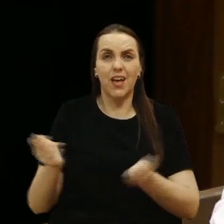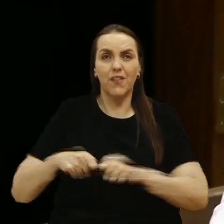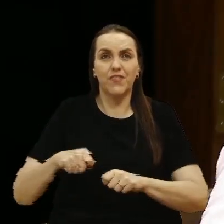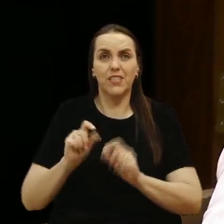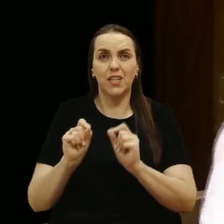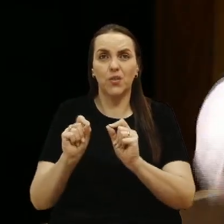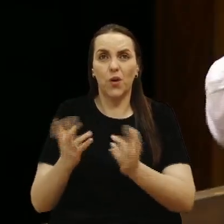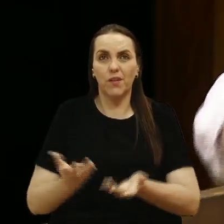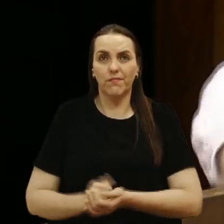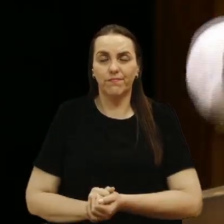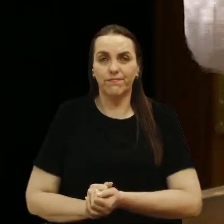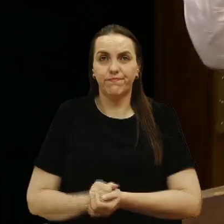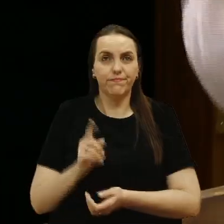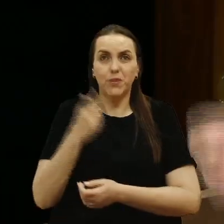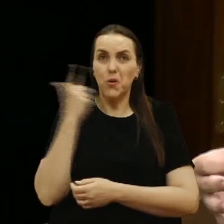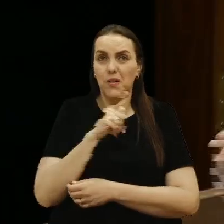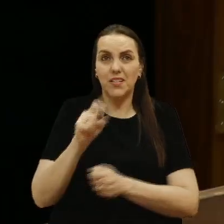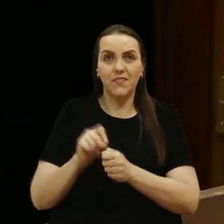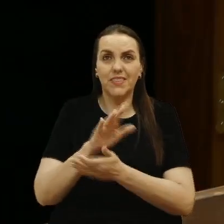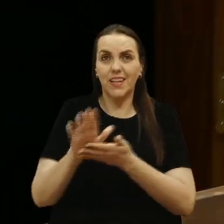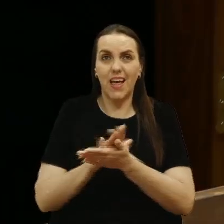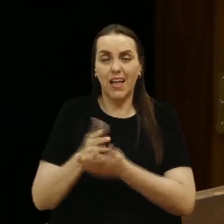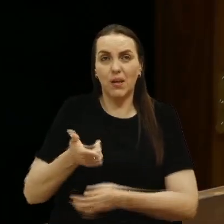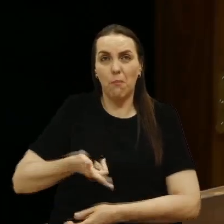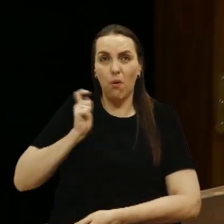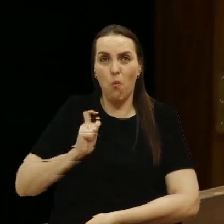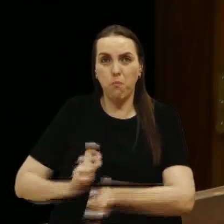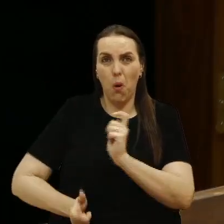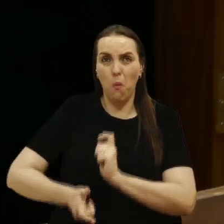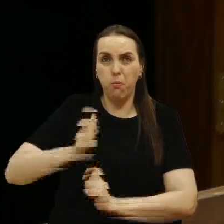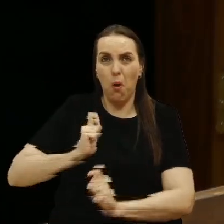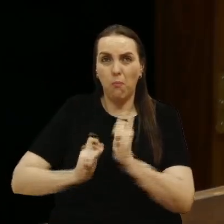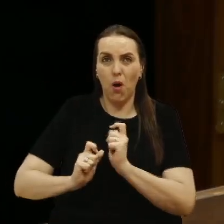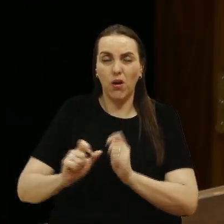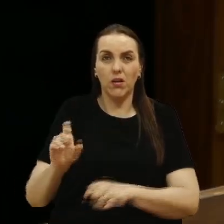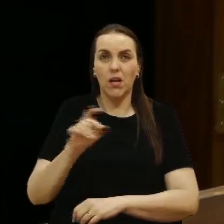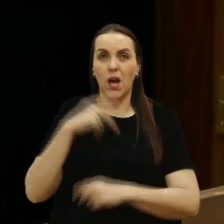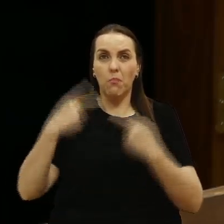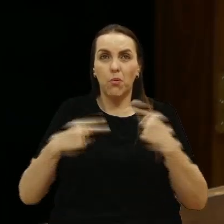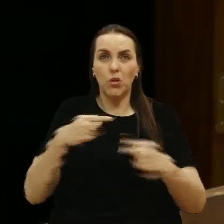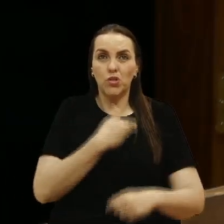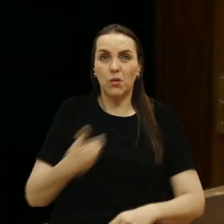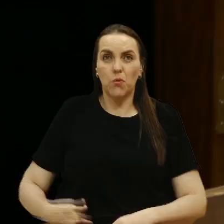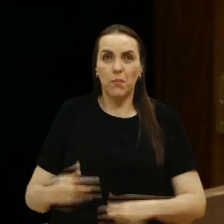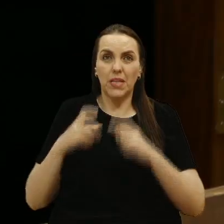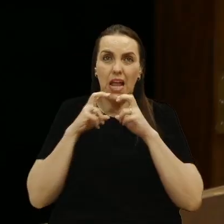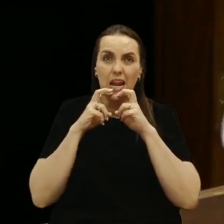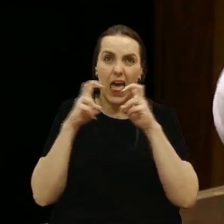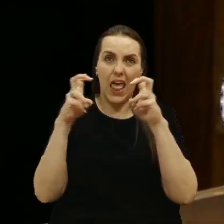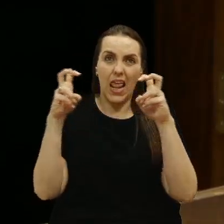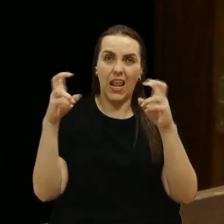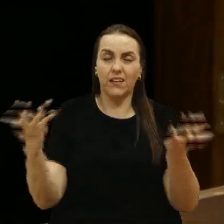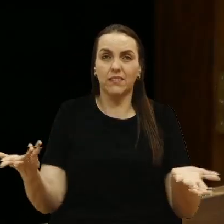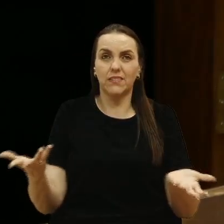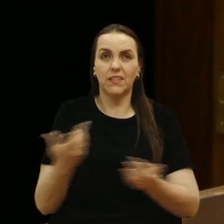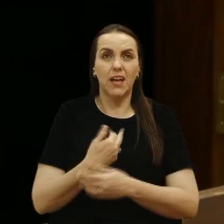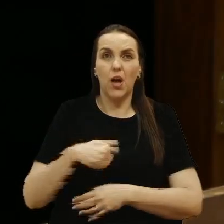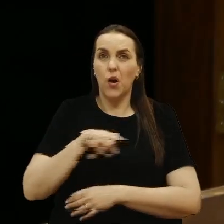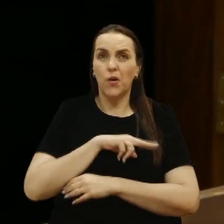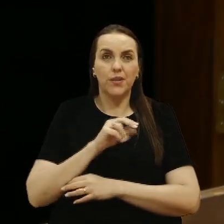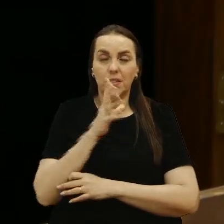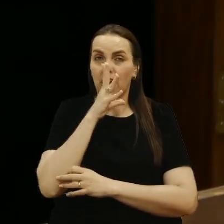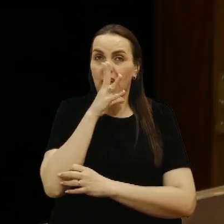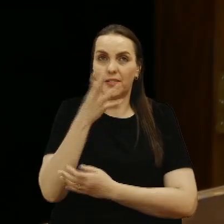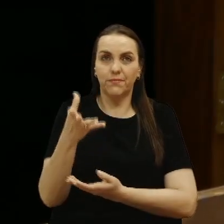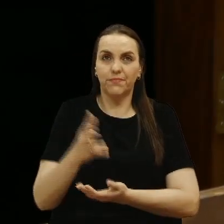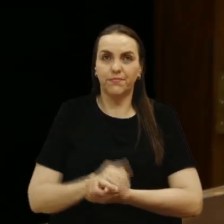não conseguem fazer nada sem dar um tiro e não conseguem efetivar uma política pública sem gritar. É um negócio impressionante. Uma